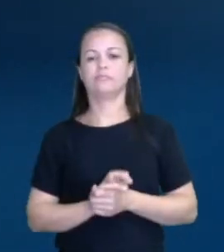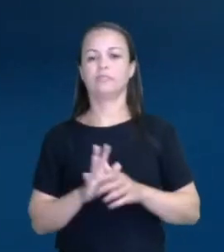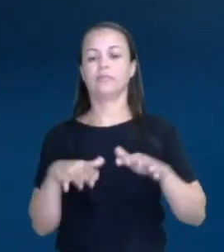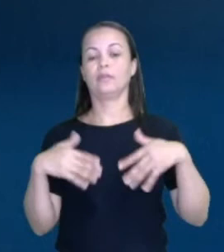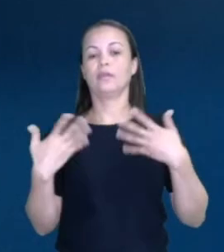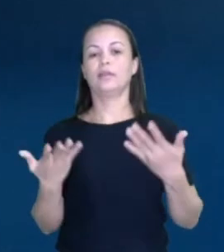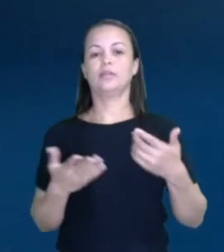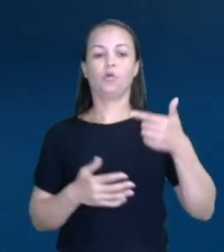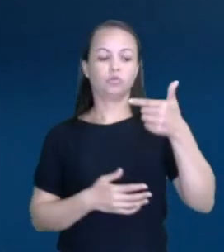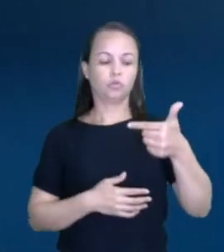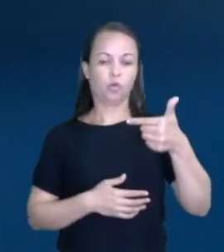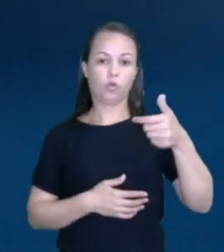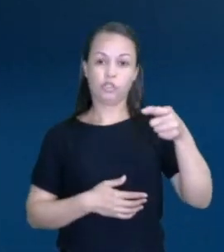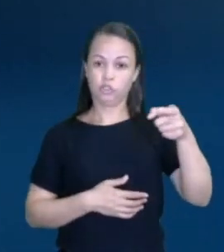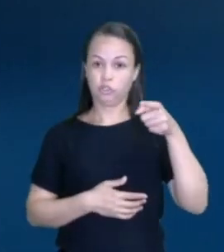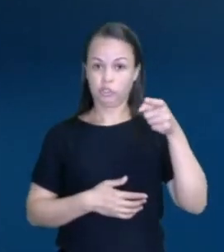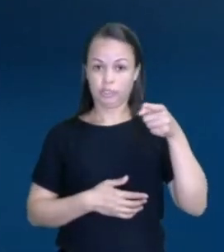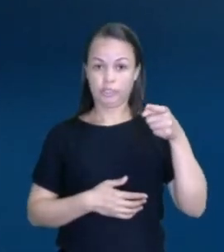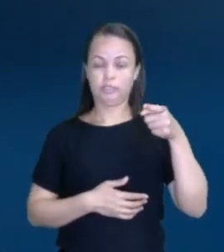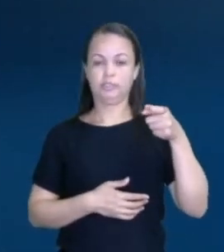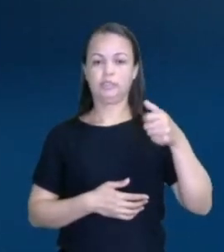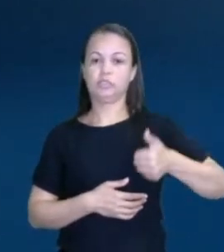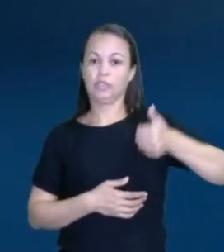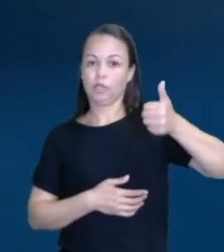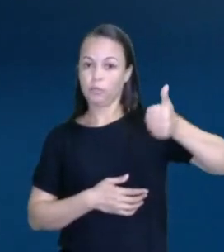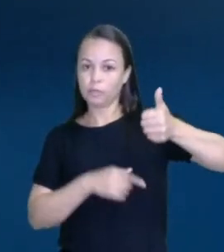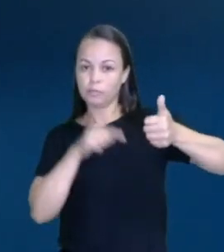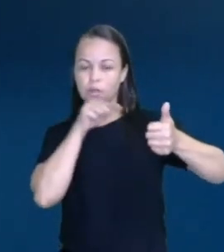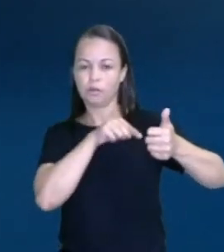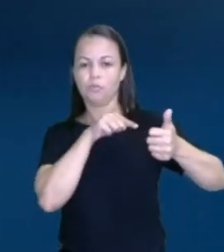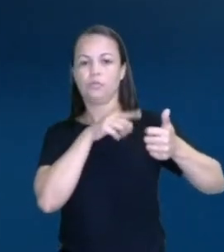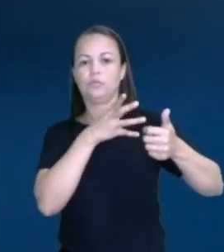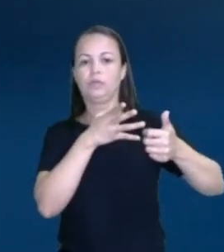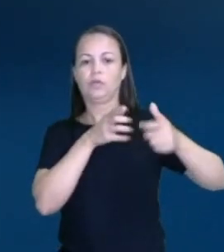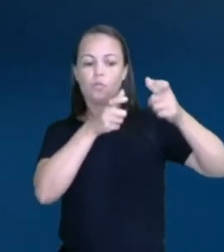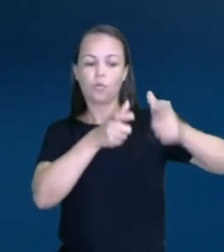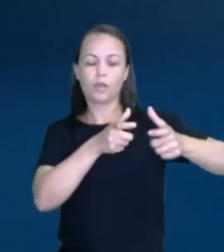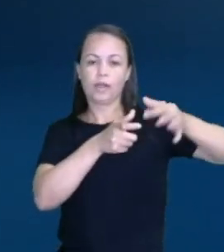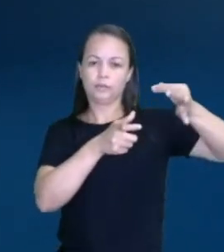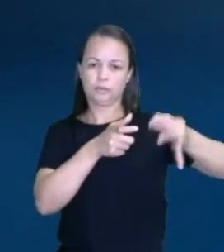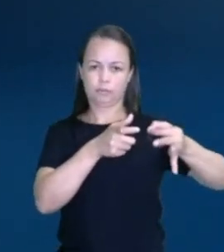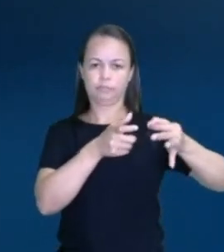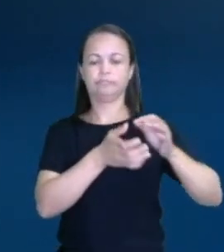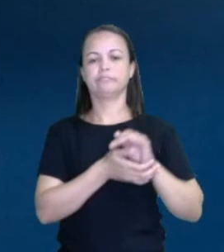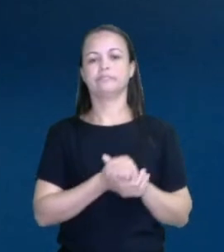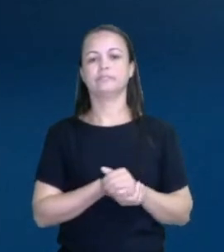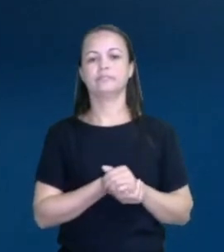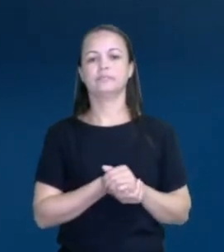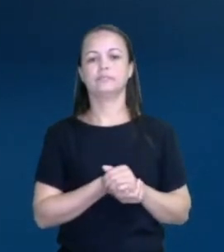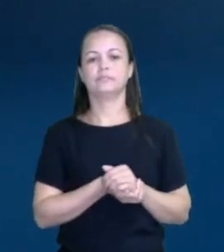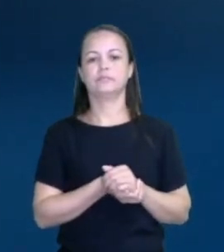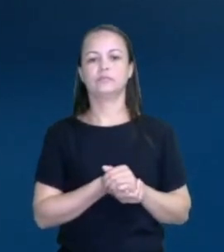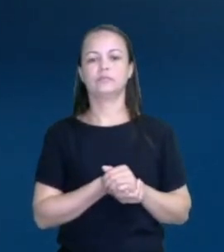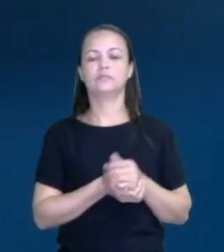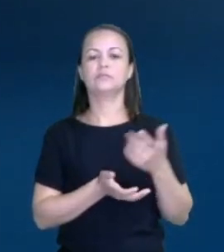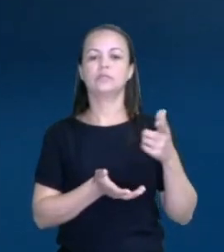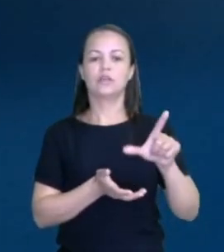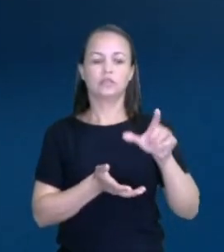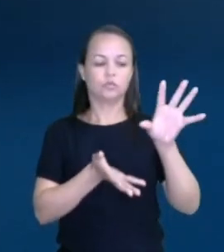esse 2x que já está no primeiro membro, está no lugar certinho. Vou repetir